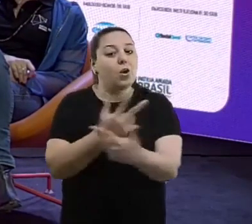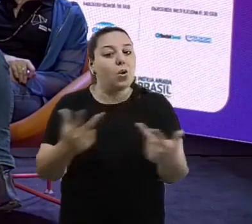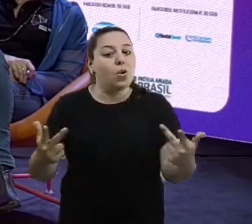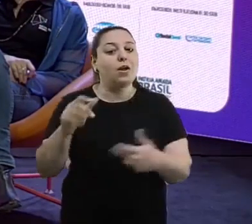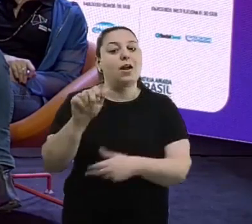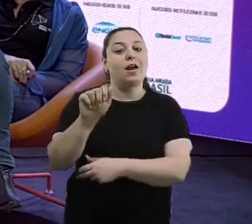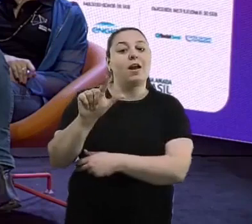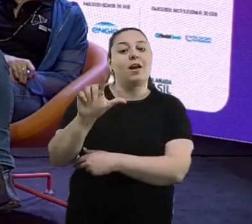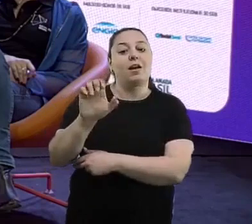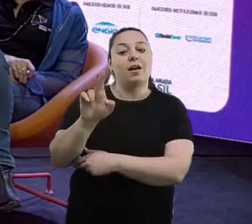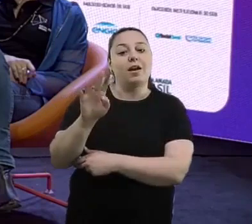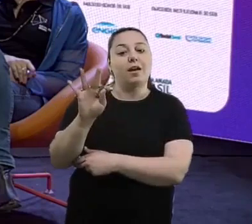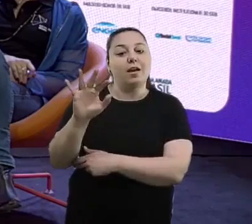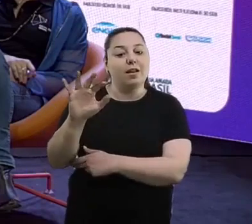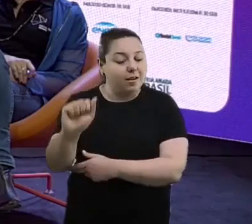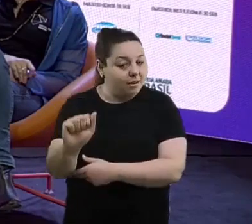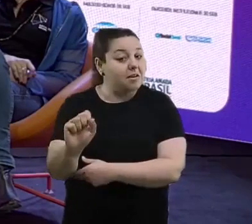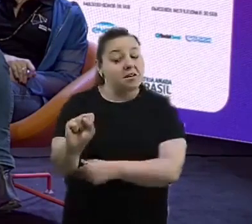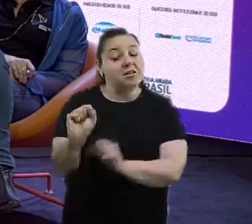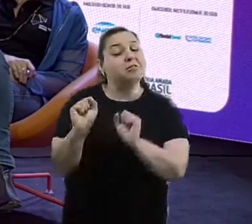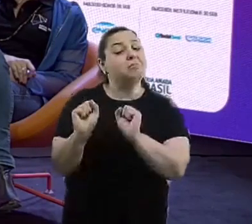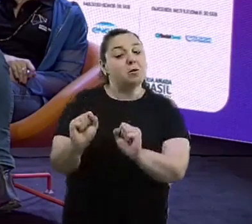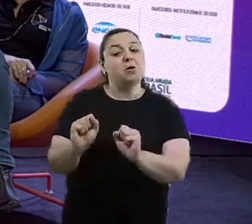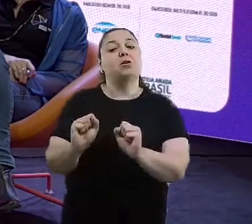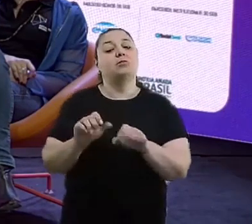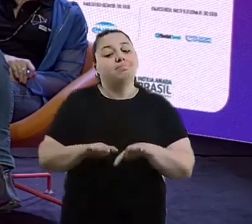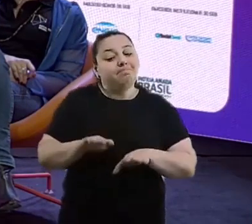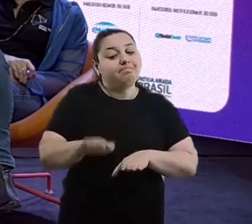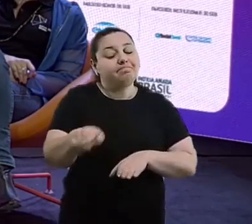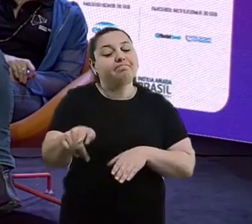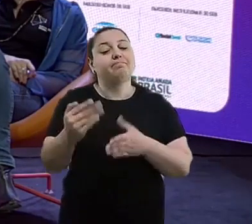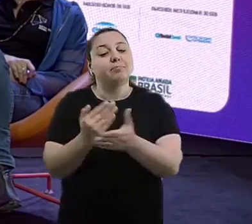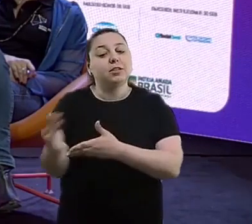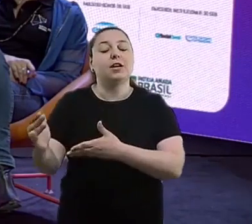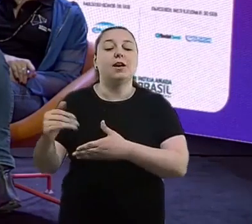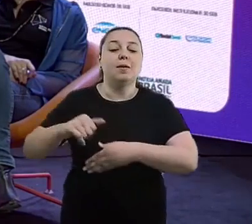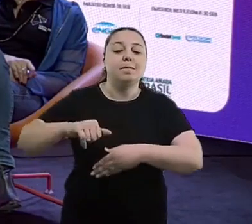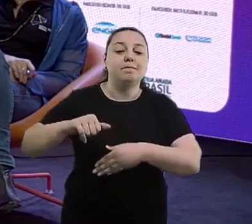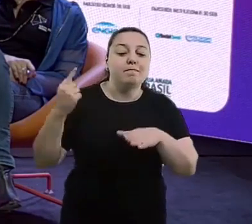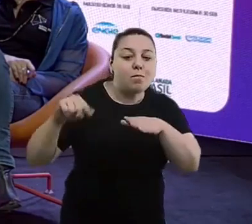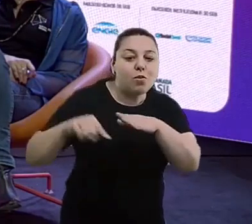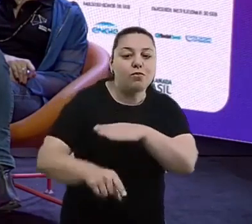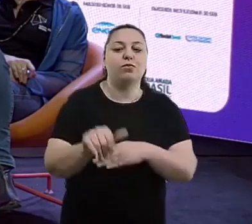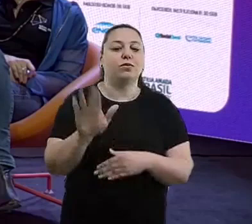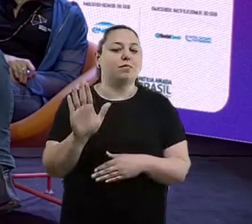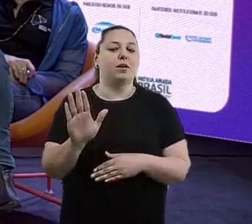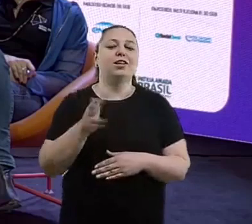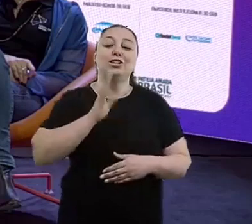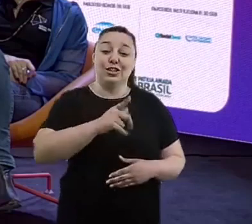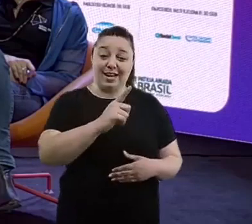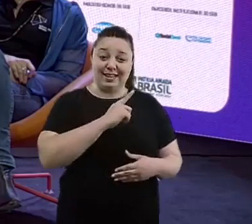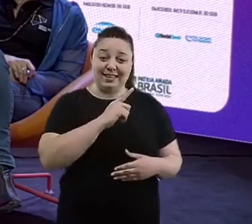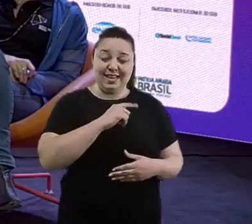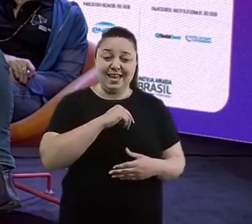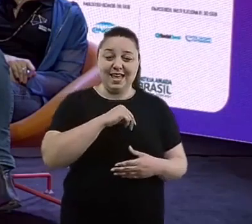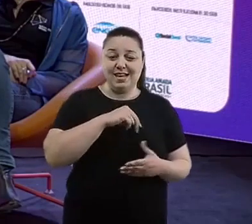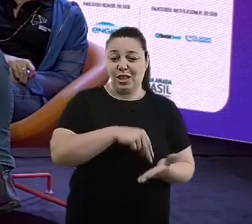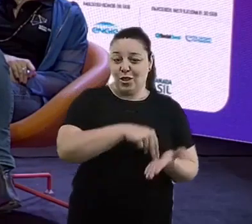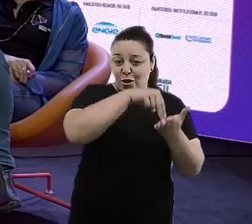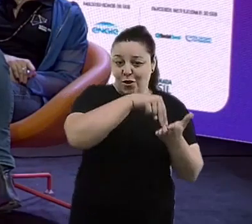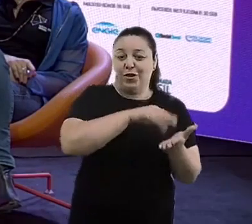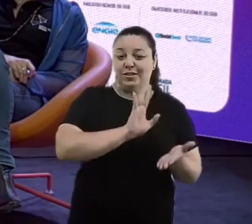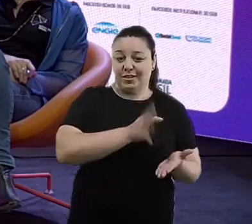mundo que tem um produto de dados quer chegar no auge da predição. Então, se você cria nota, você pode começar a criar essa rotina para falar, cara,